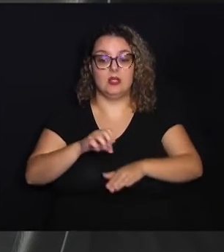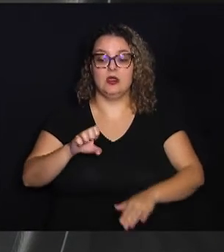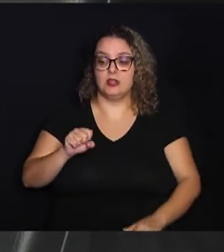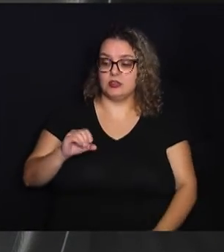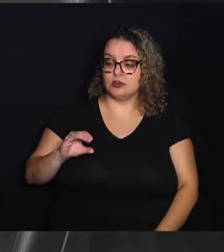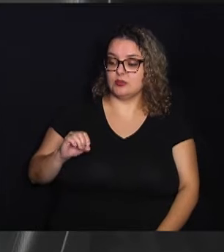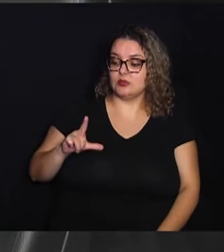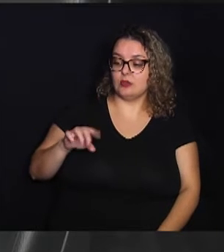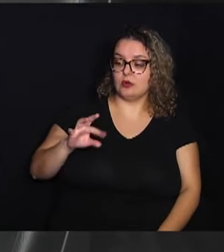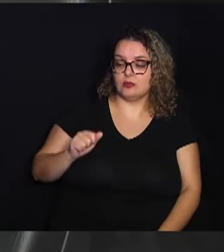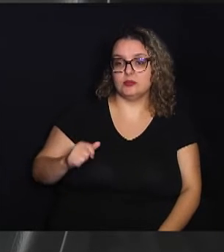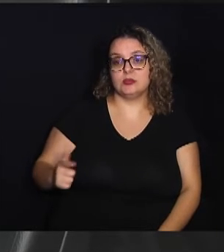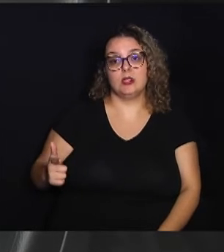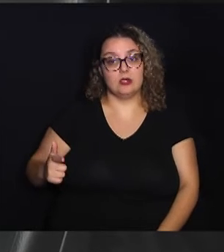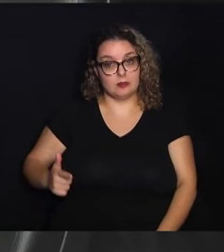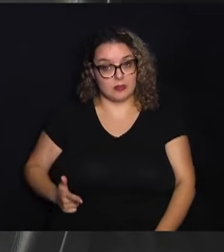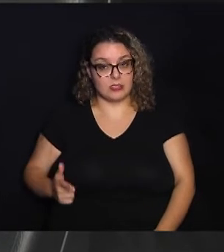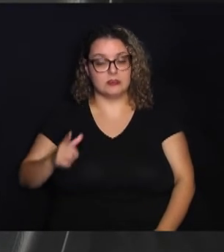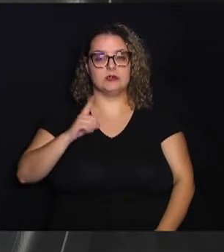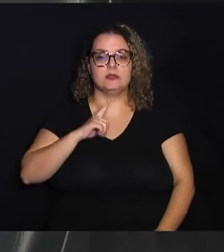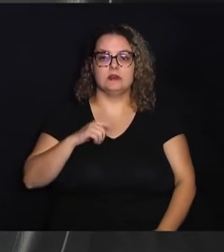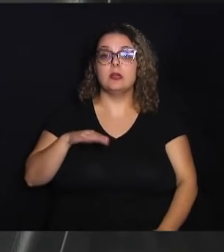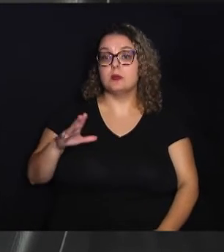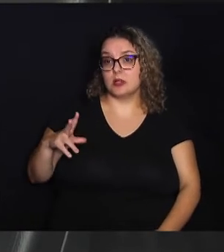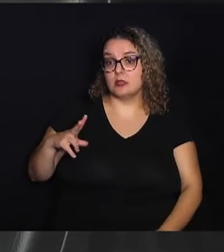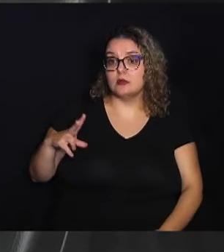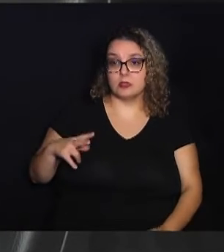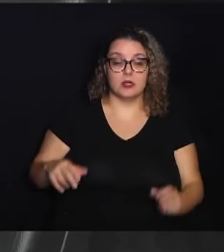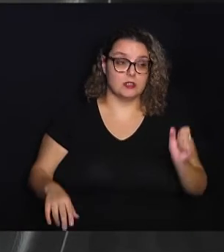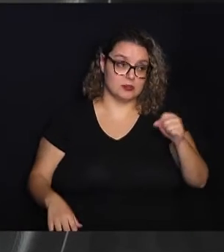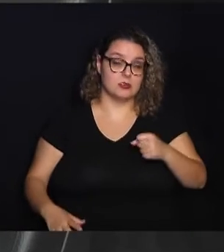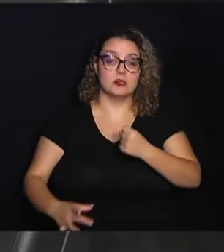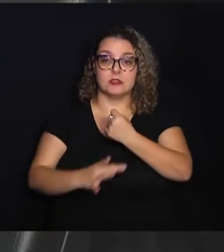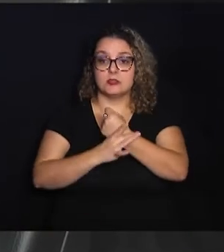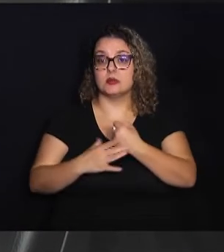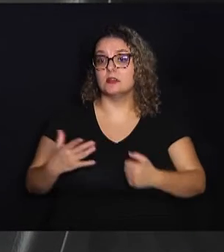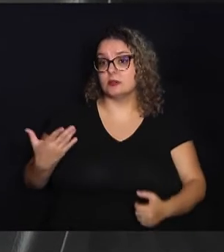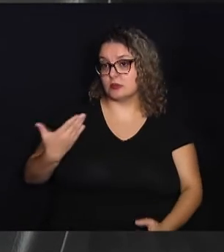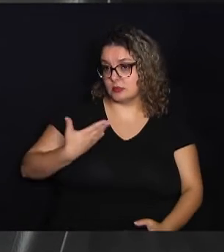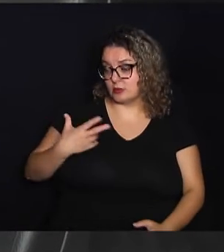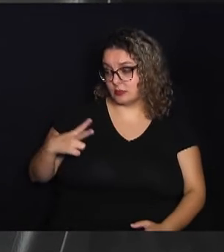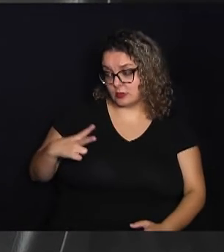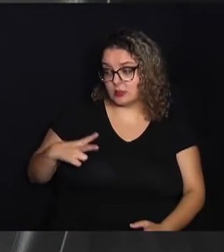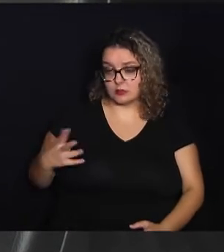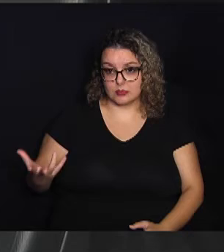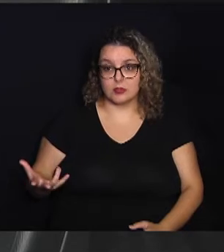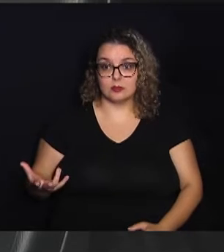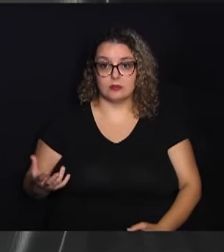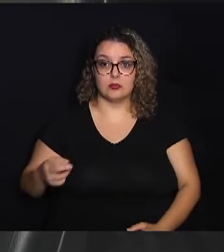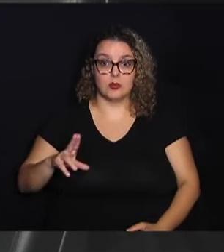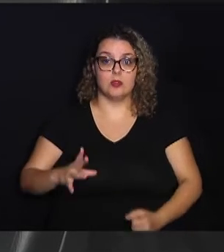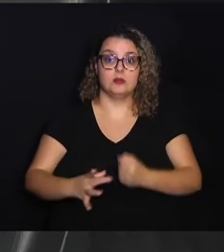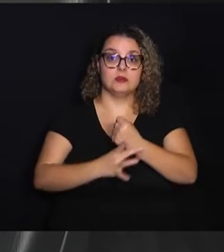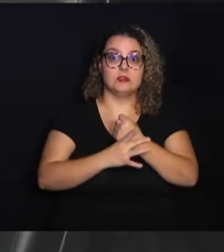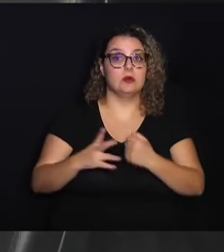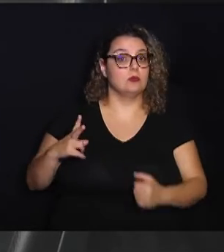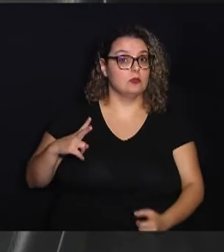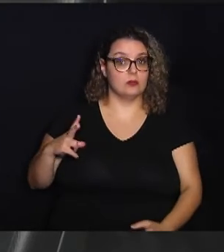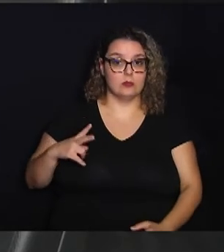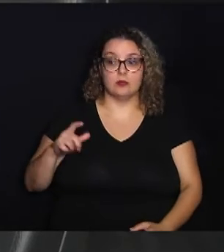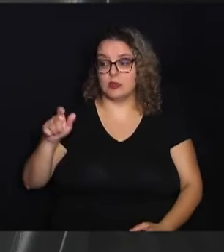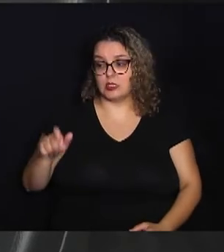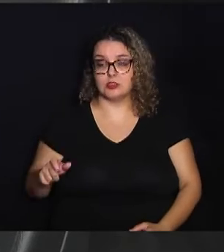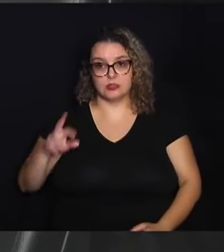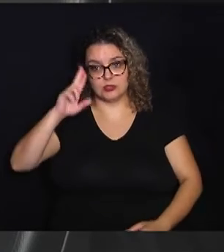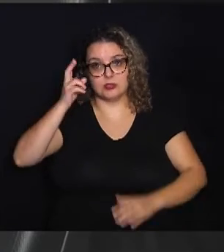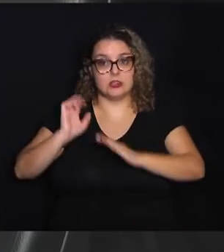pessoal faz, mais particularmente a segurança privada, ou segurança pessoal que é feita de